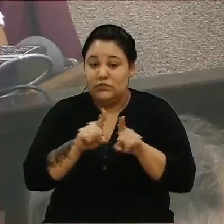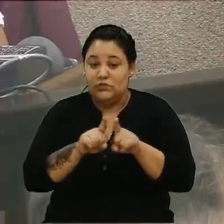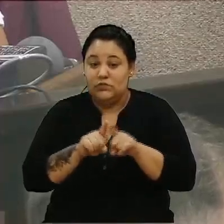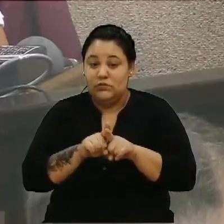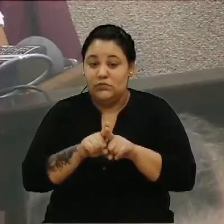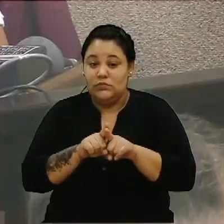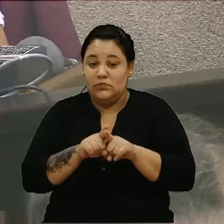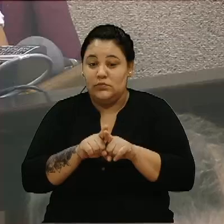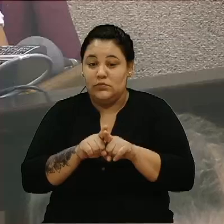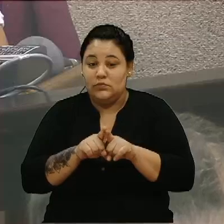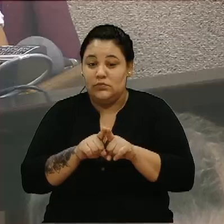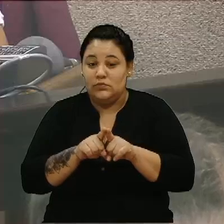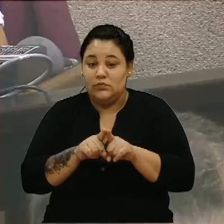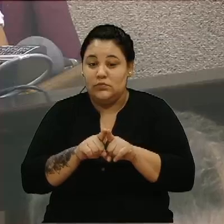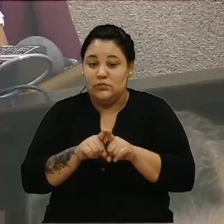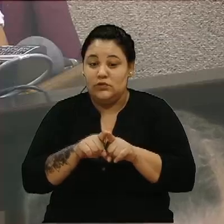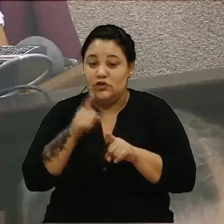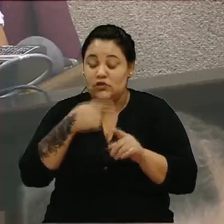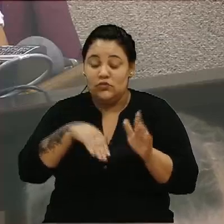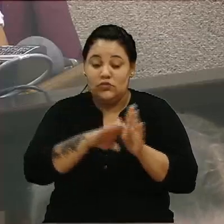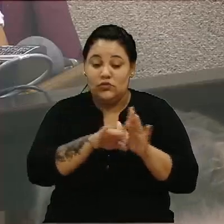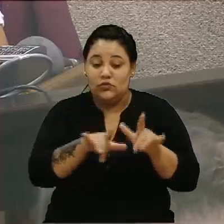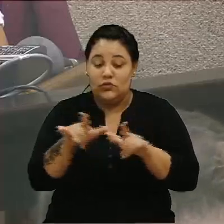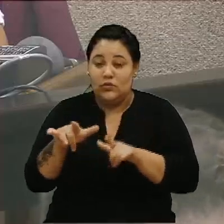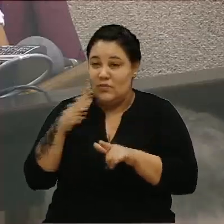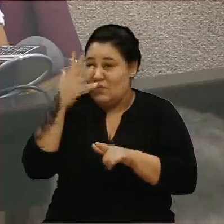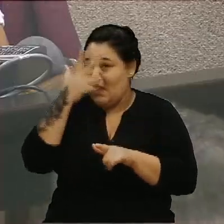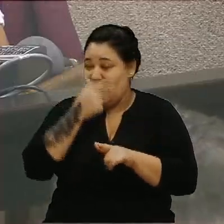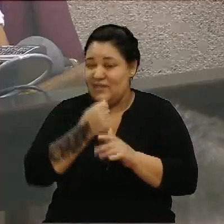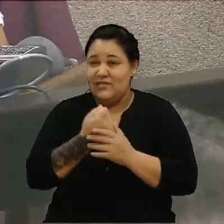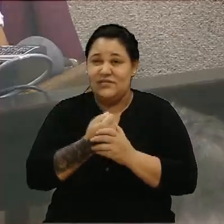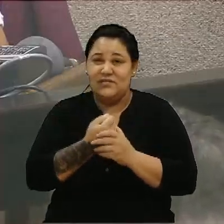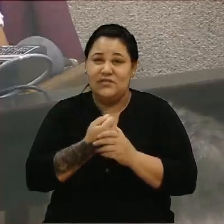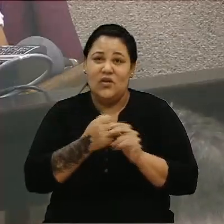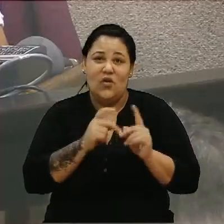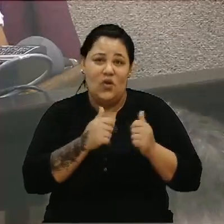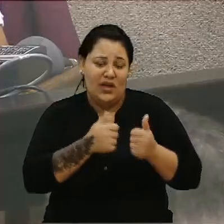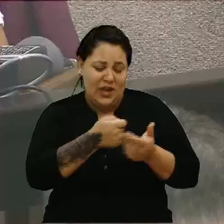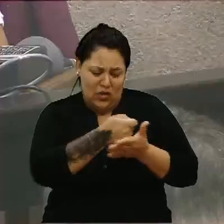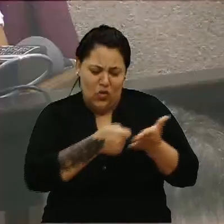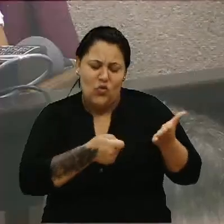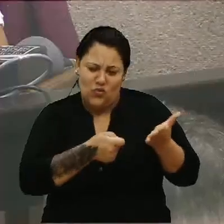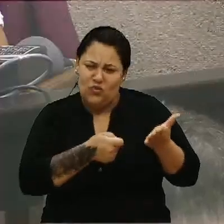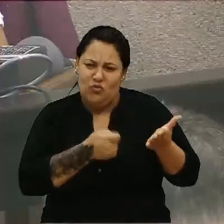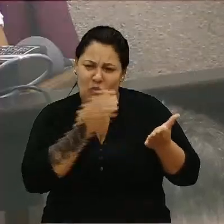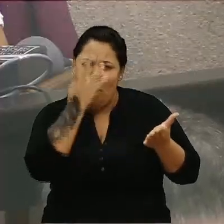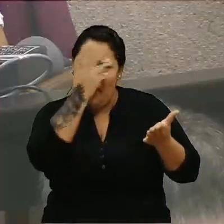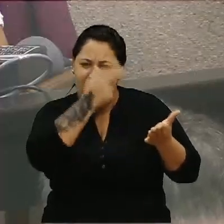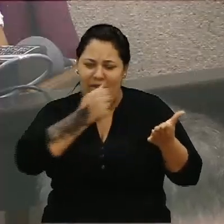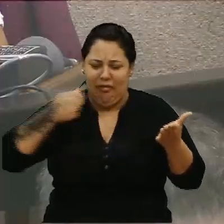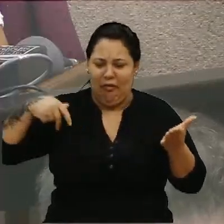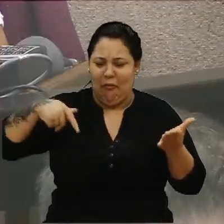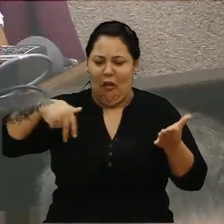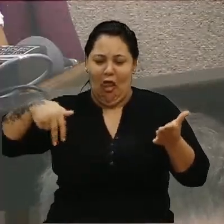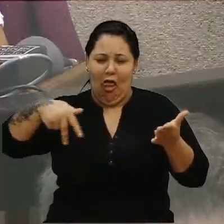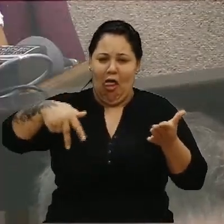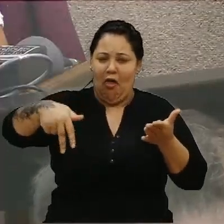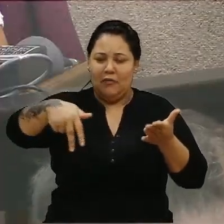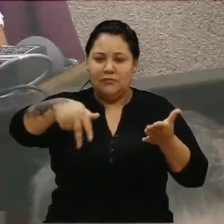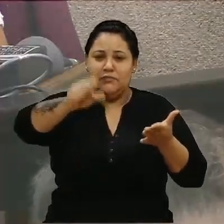nos lugares por beleza, por isso. Isso em concursos de beleza e de simpatia são